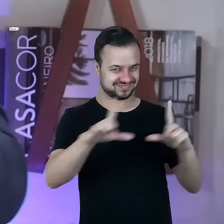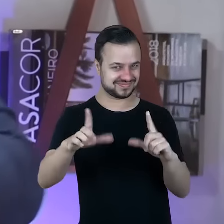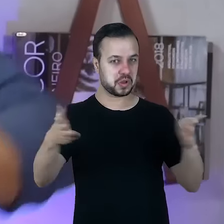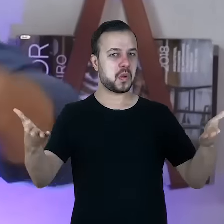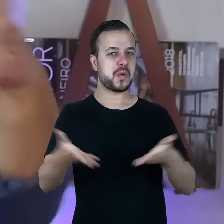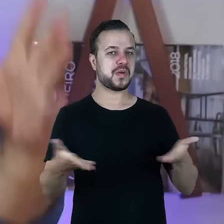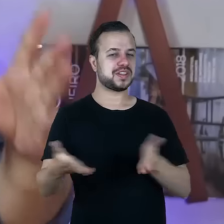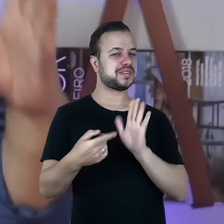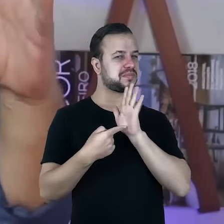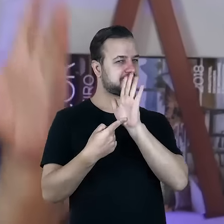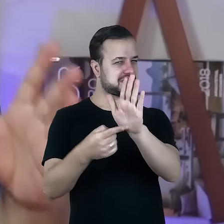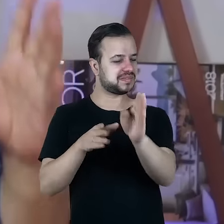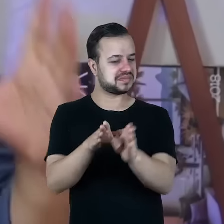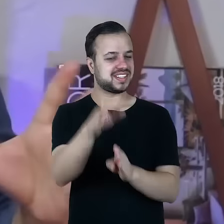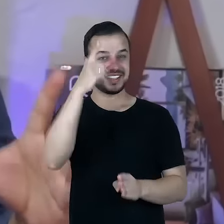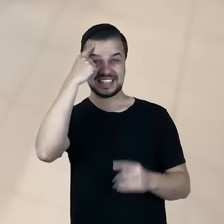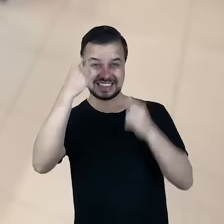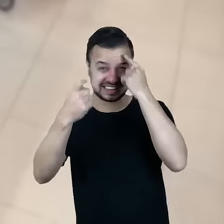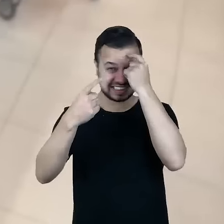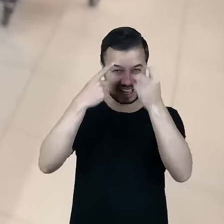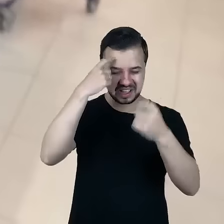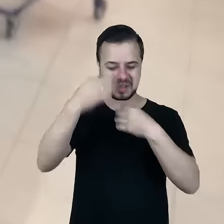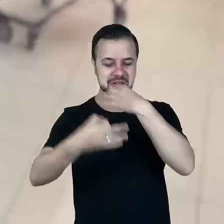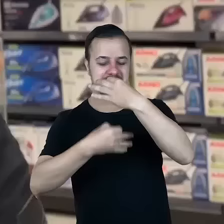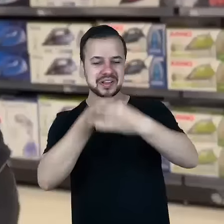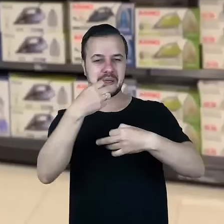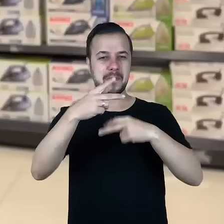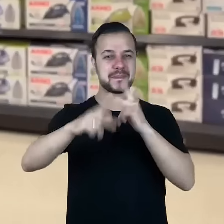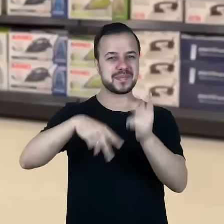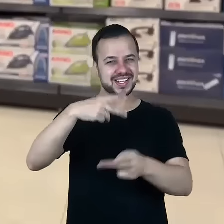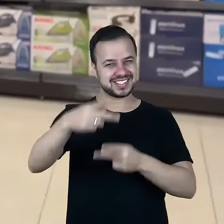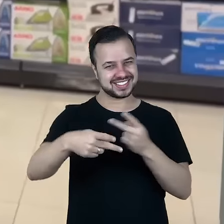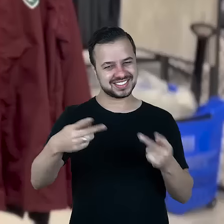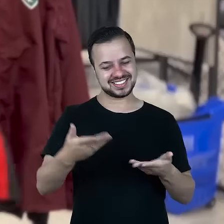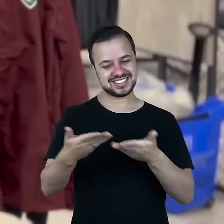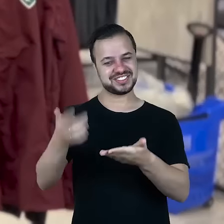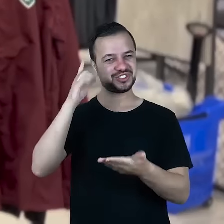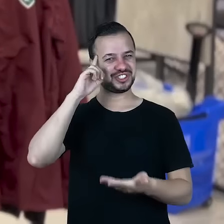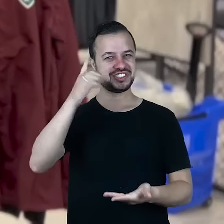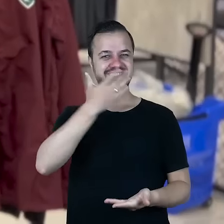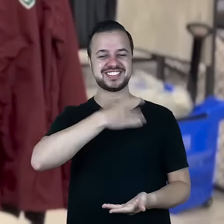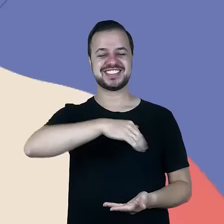E no vídeo de hoje eu vou te mostrar sugestões de presentes para o Dia dos Pais.